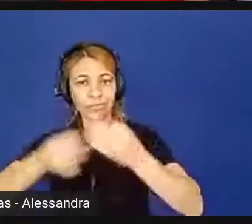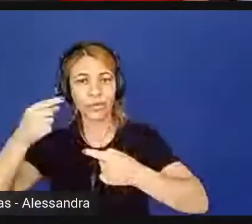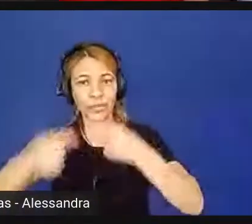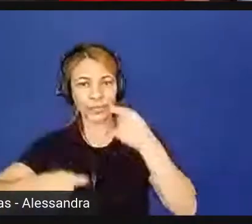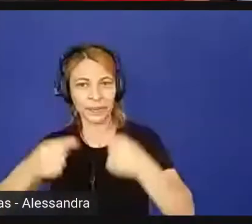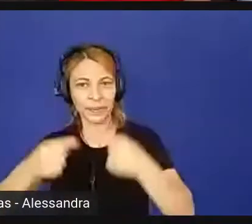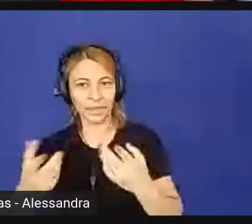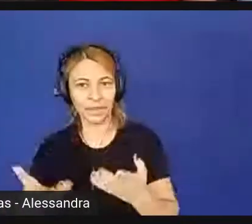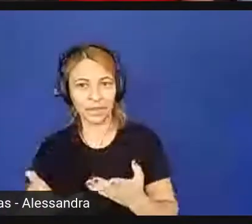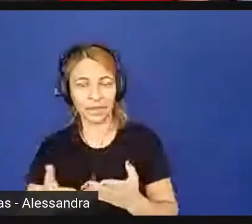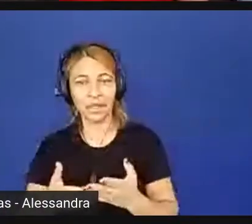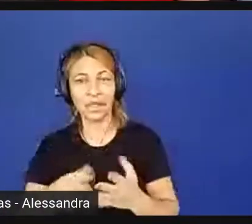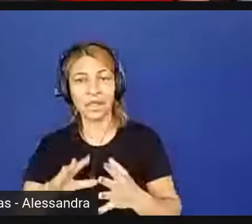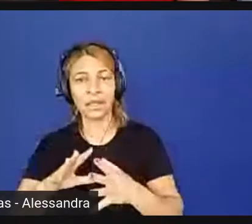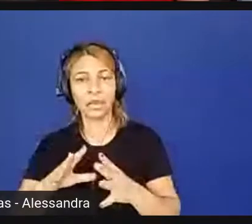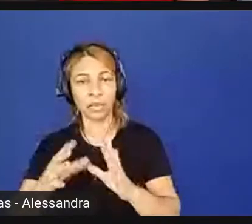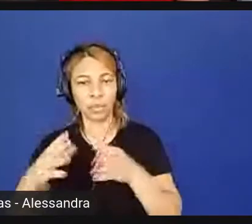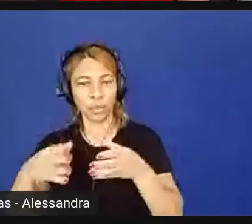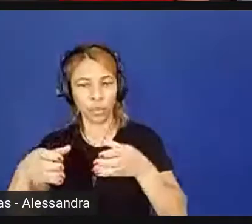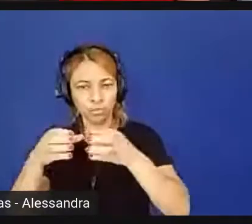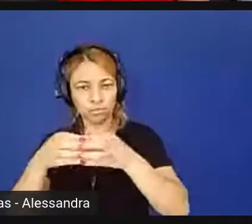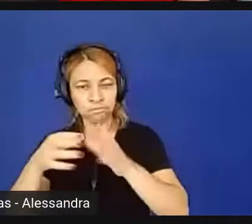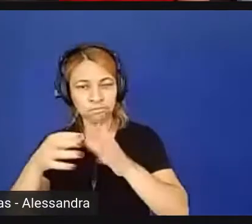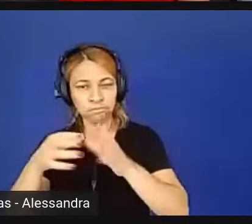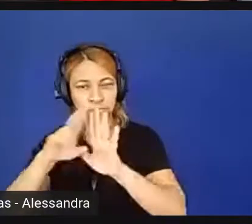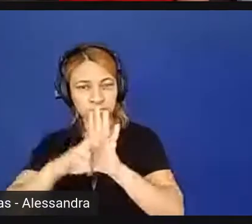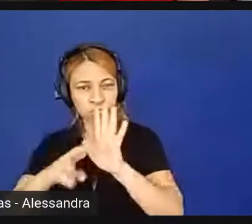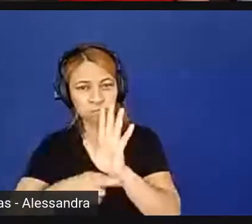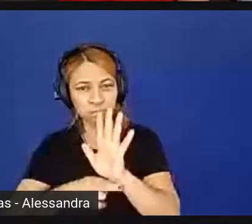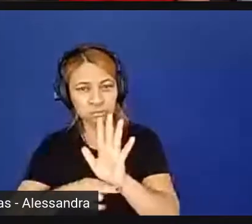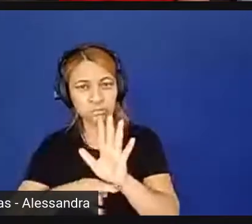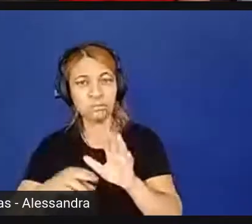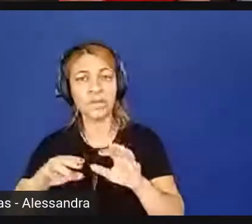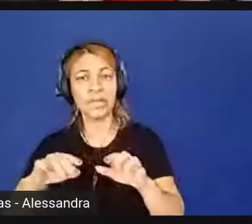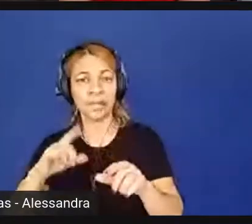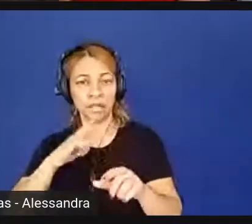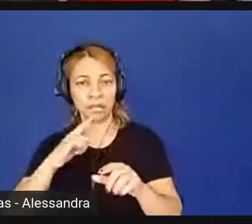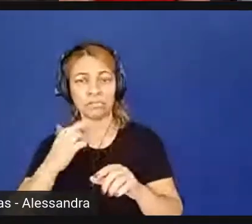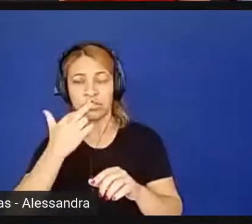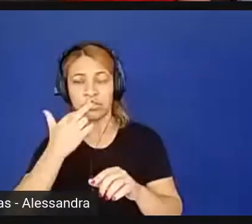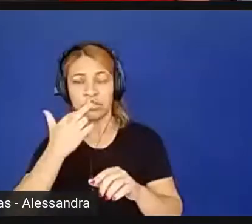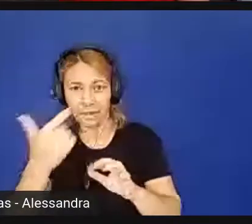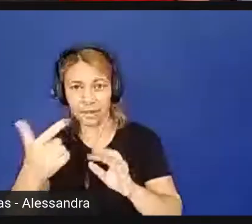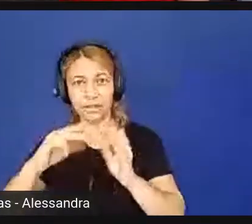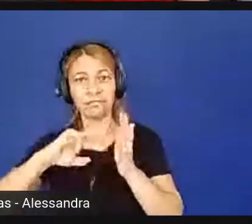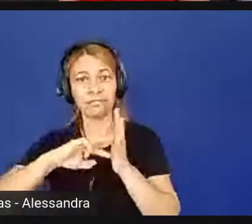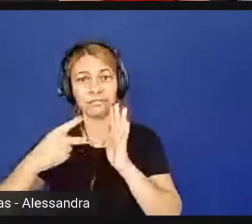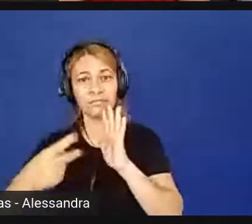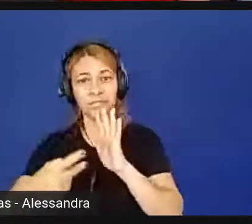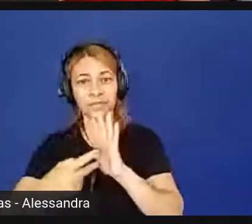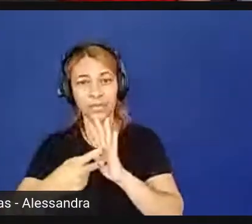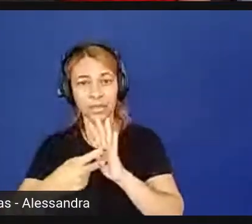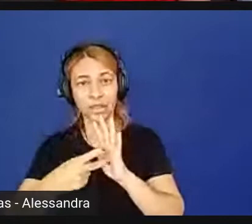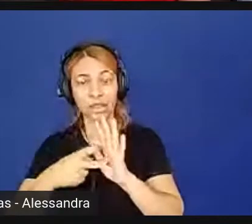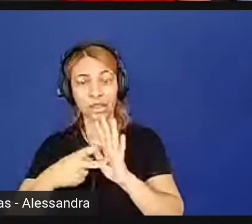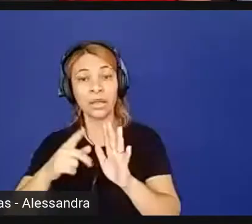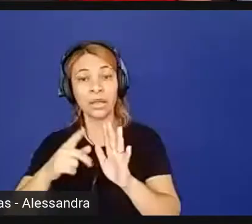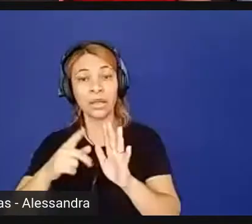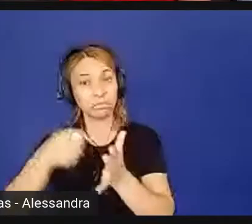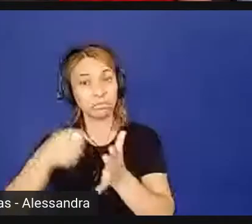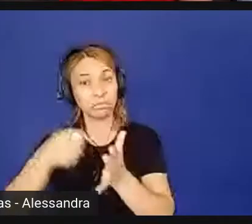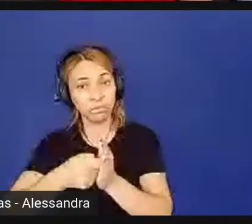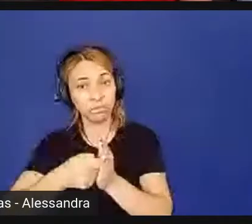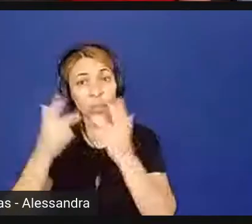ela advém de uma expressão inglesa, to comply with, que significa agir em conformidade com, agir de acordo